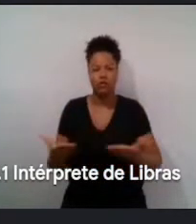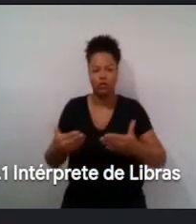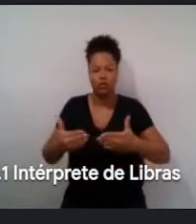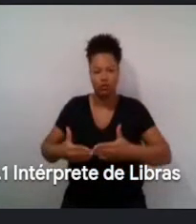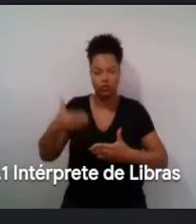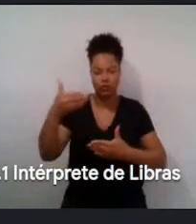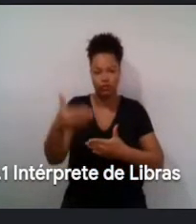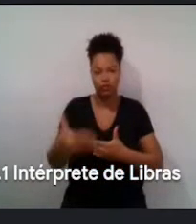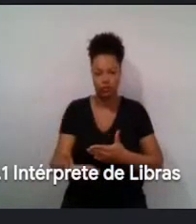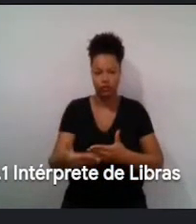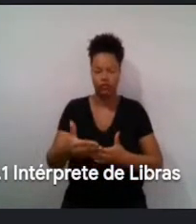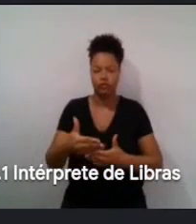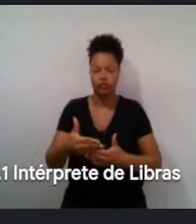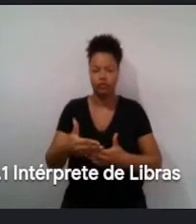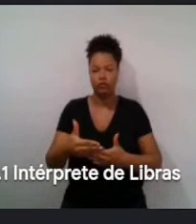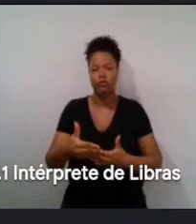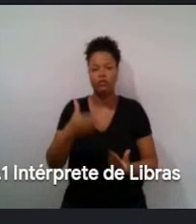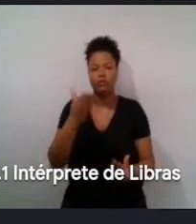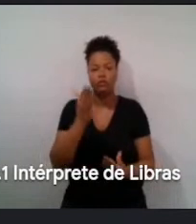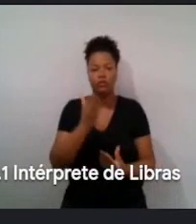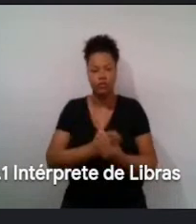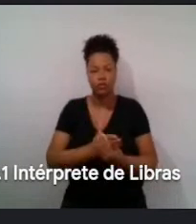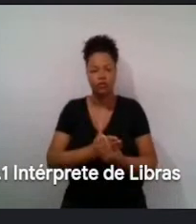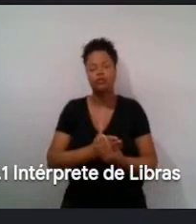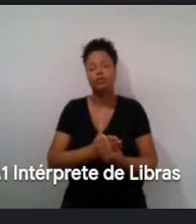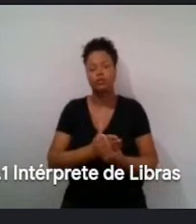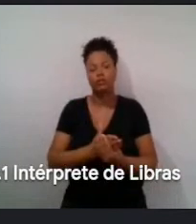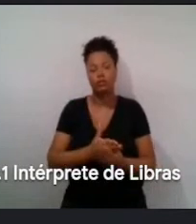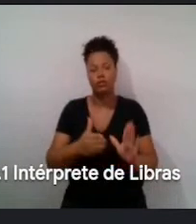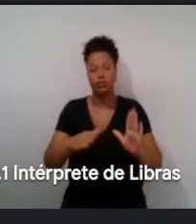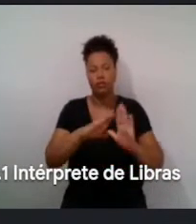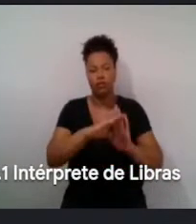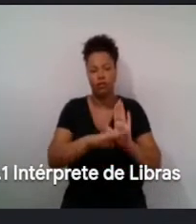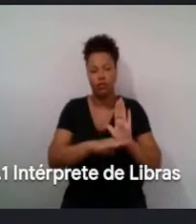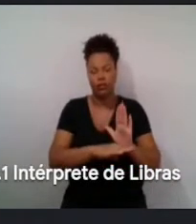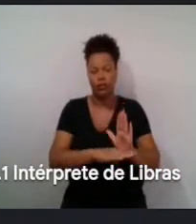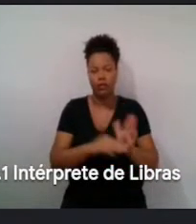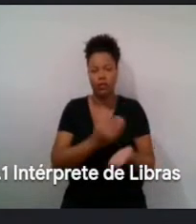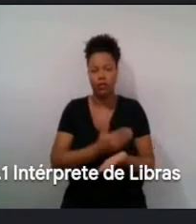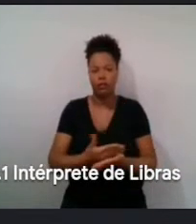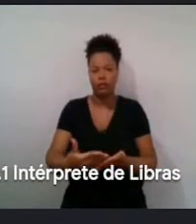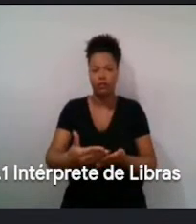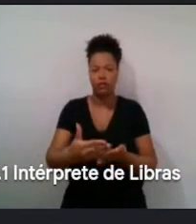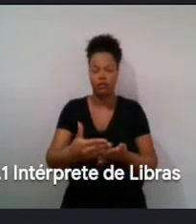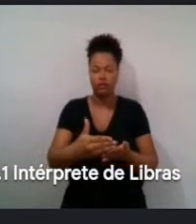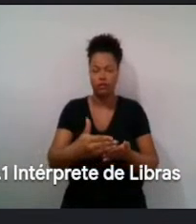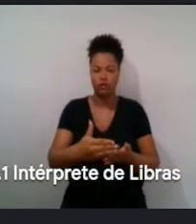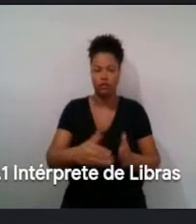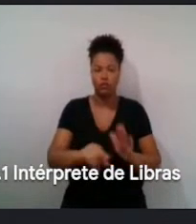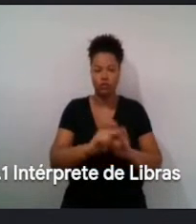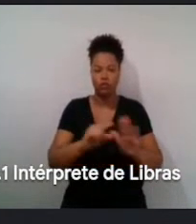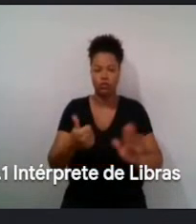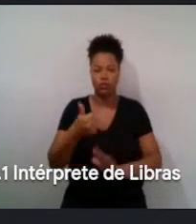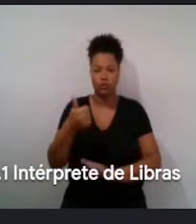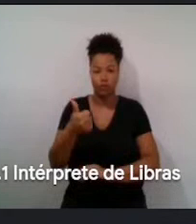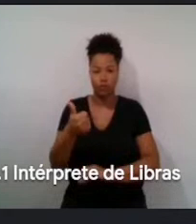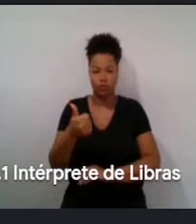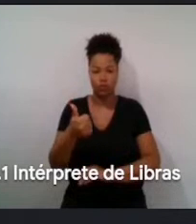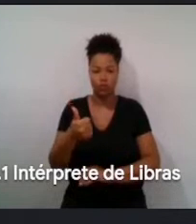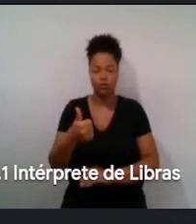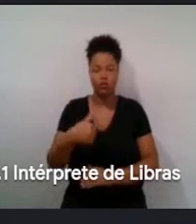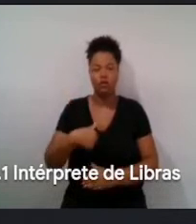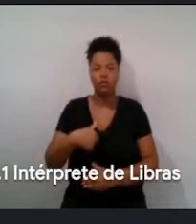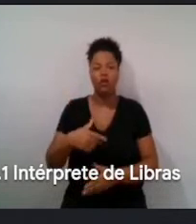dos processos constantes da pauta. Iniciando pelo item 1, recurso eleitoral